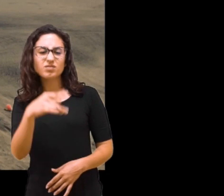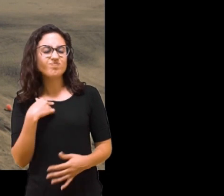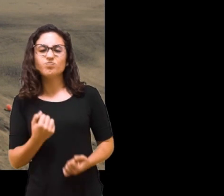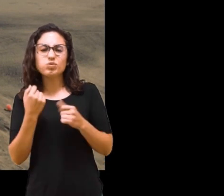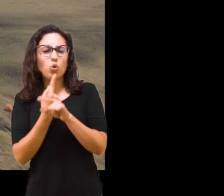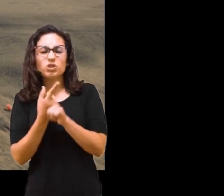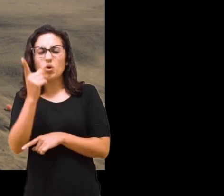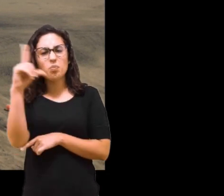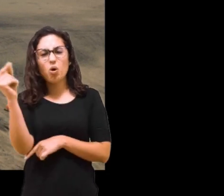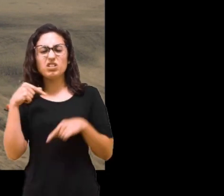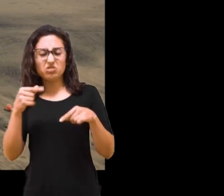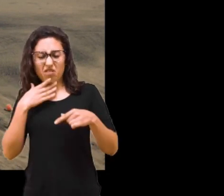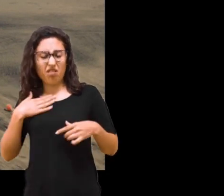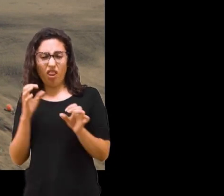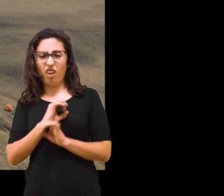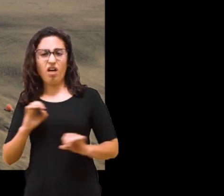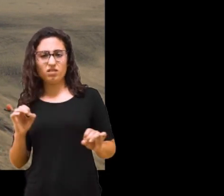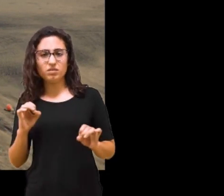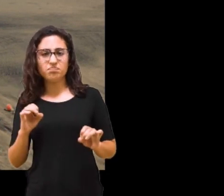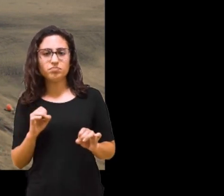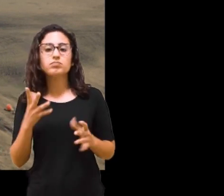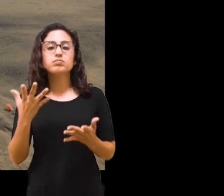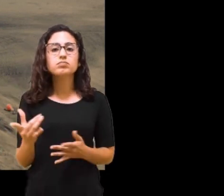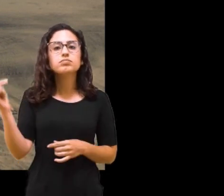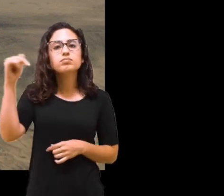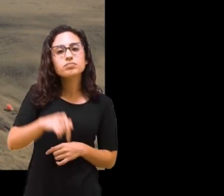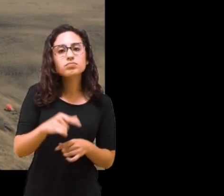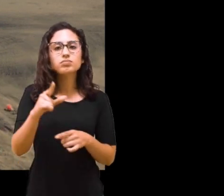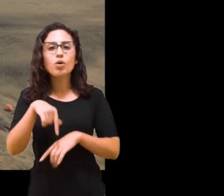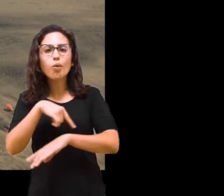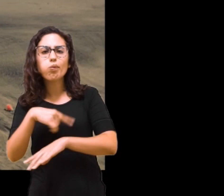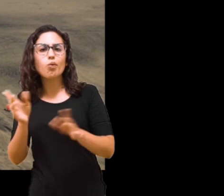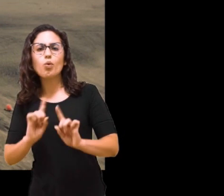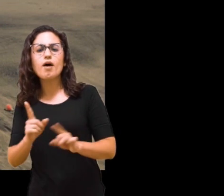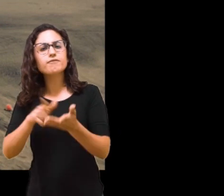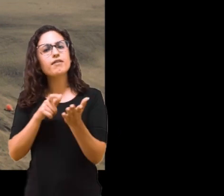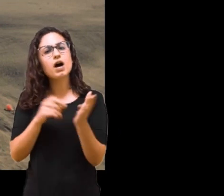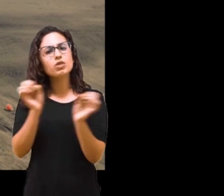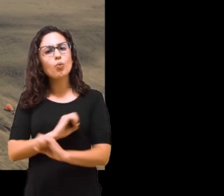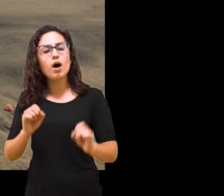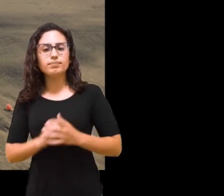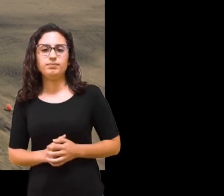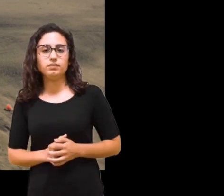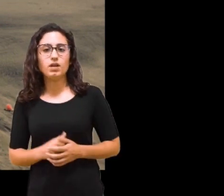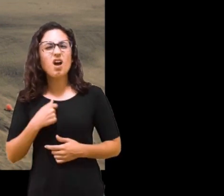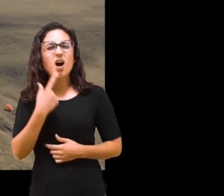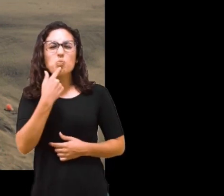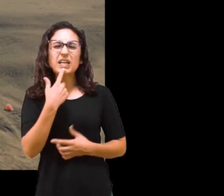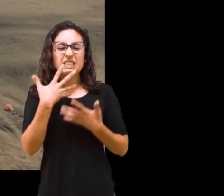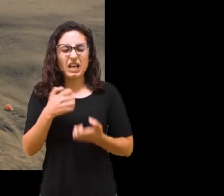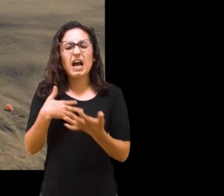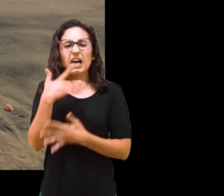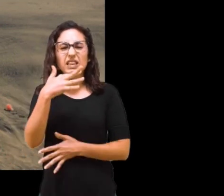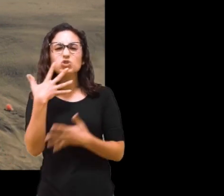isto assim não me convém. Venham um docente de moda que não faz falta a ninguém. Que não faz falta a ninguém. Eu já tenho a boca seca de estar a cantar sozinho.